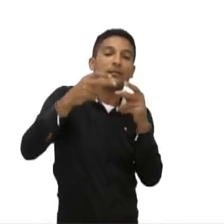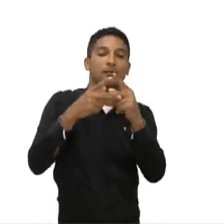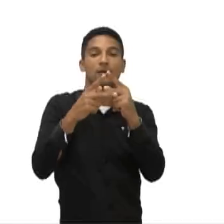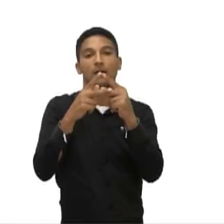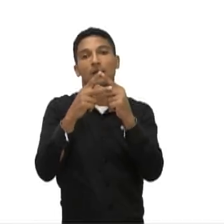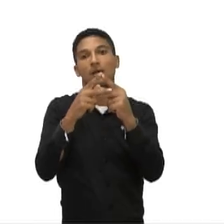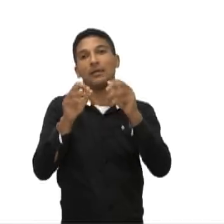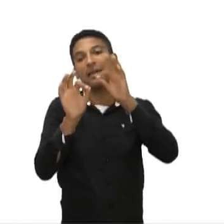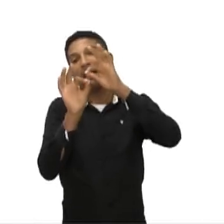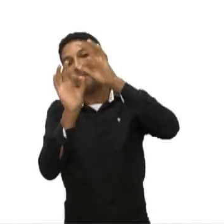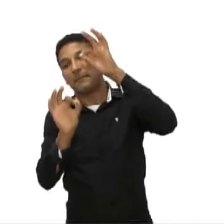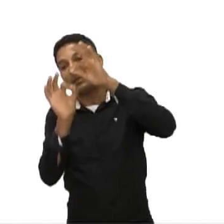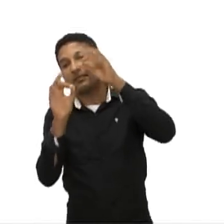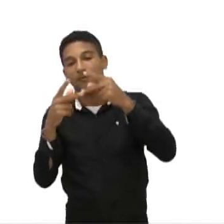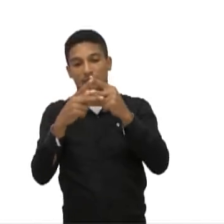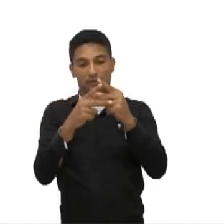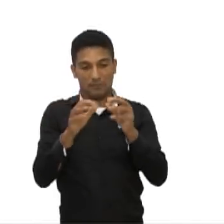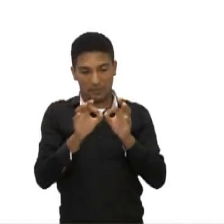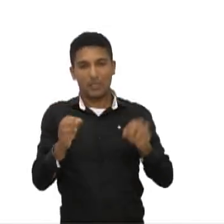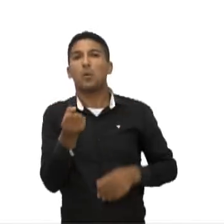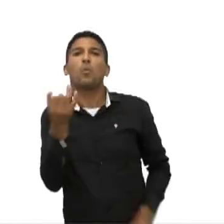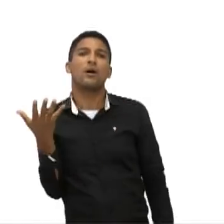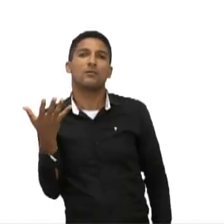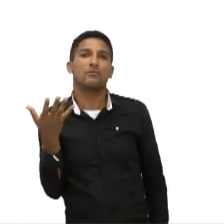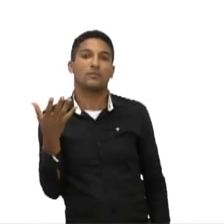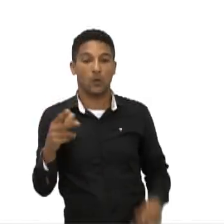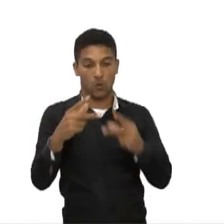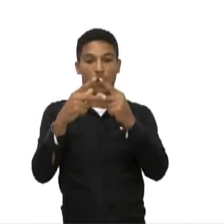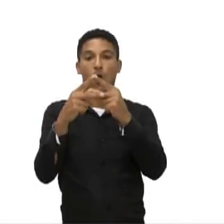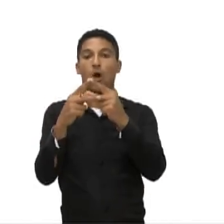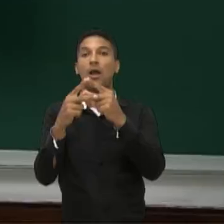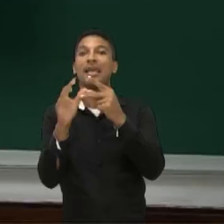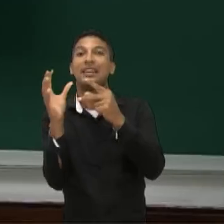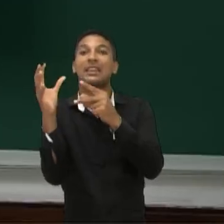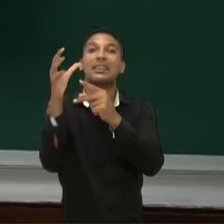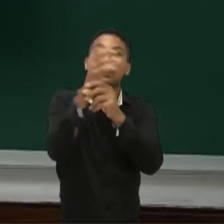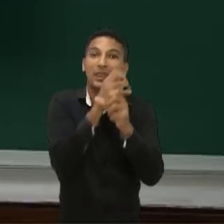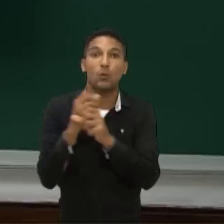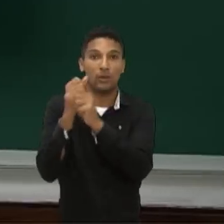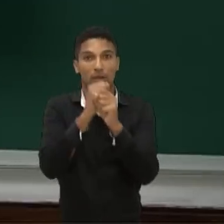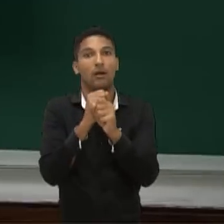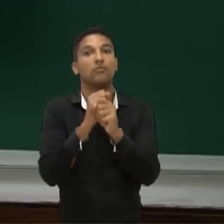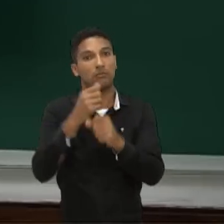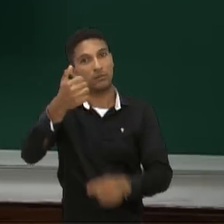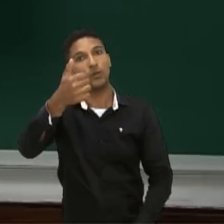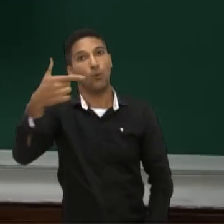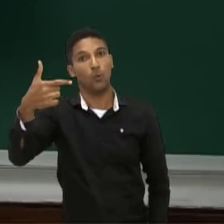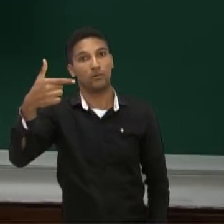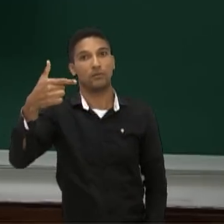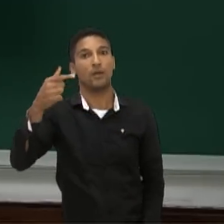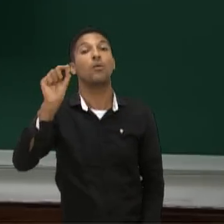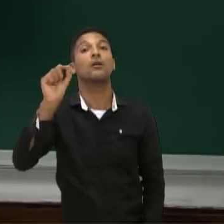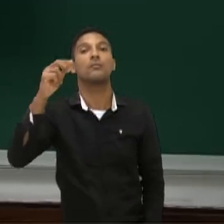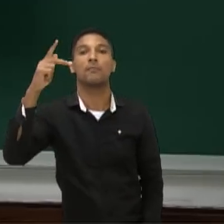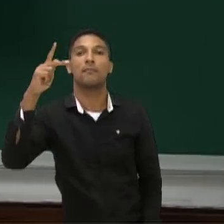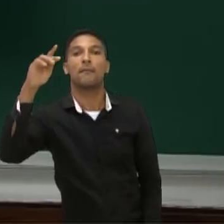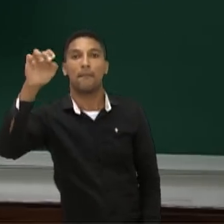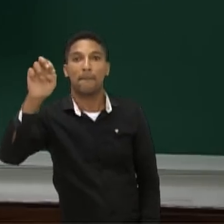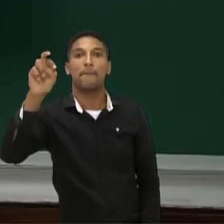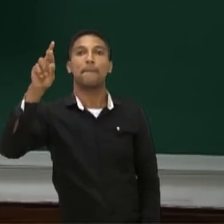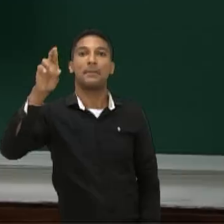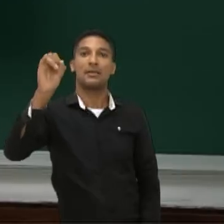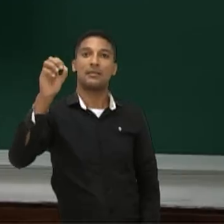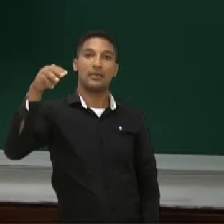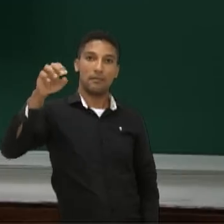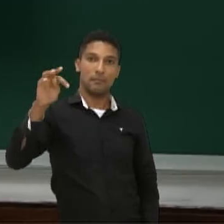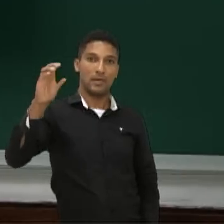bom? Se eu somar, lembra que a gente já fez um exercício parecido. Se eu somar cada ladinho que eu tenho aqui desse triângulo, vou somando, né? Eu